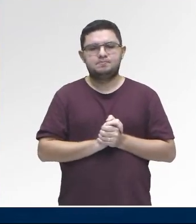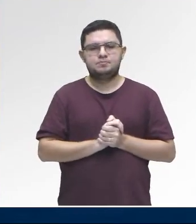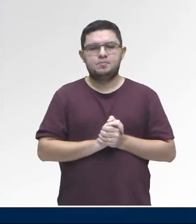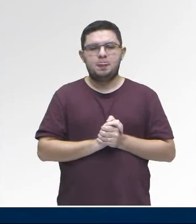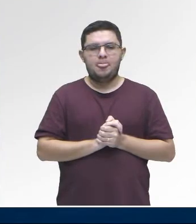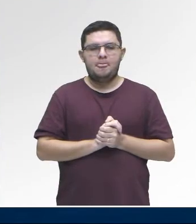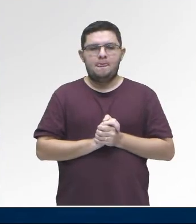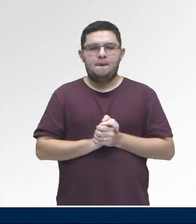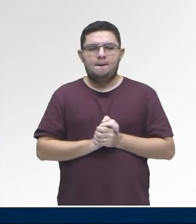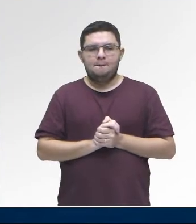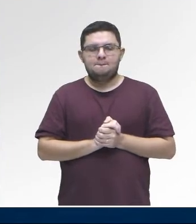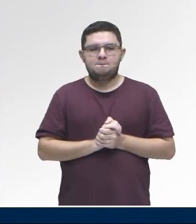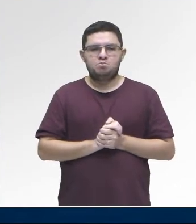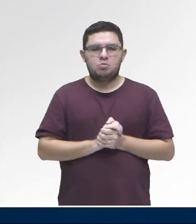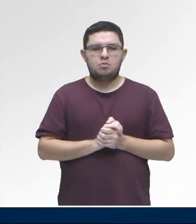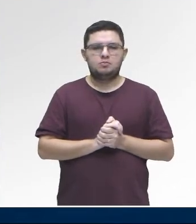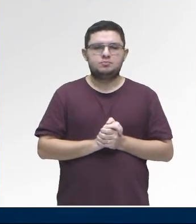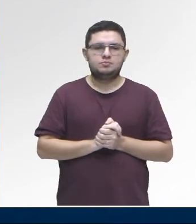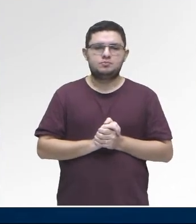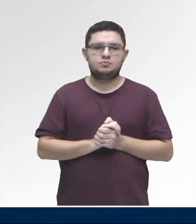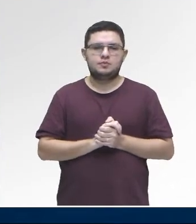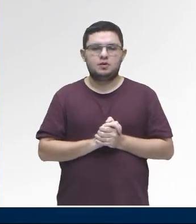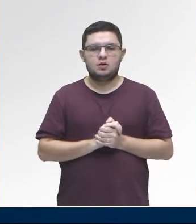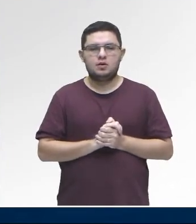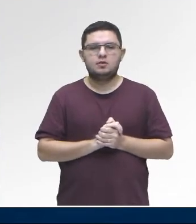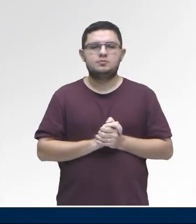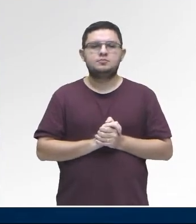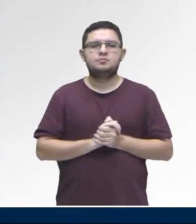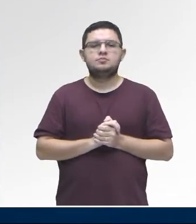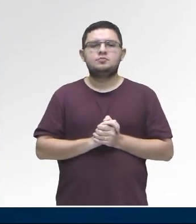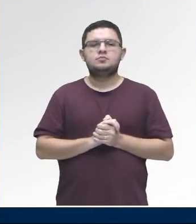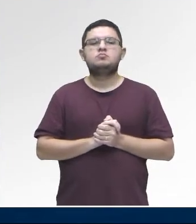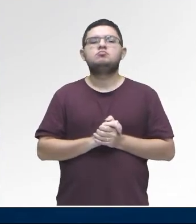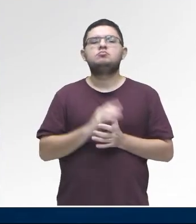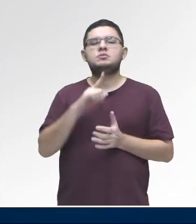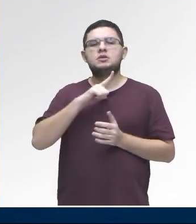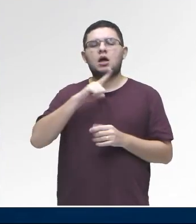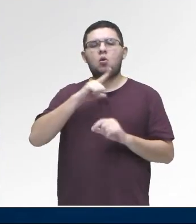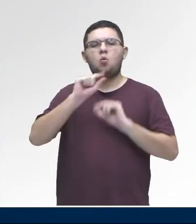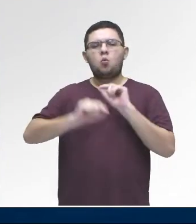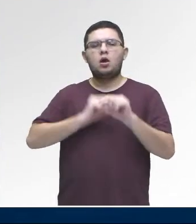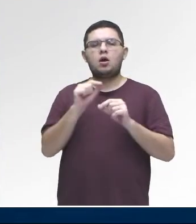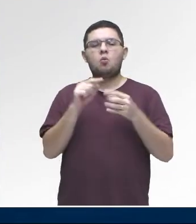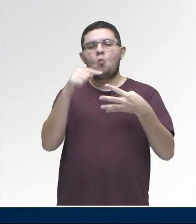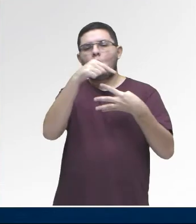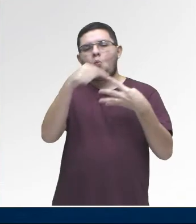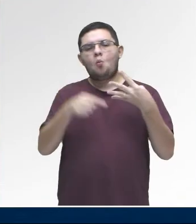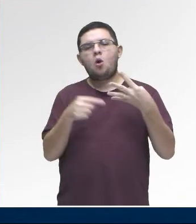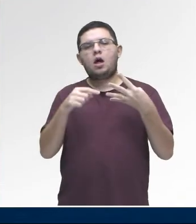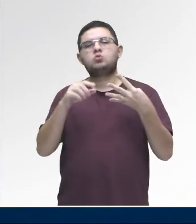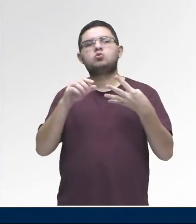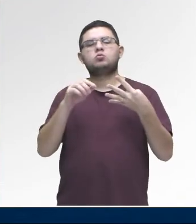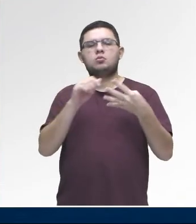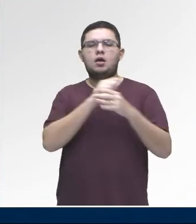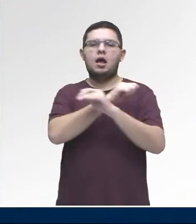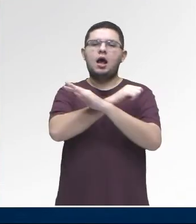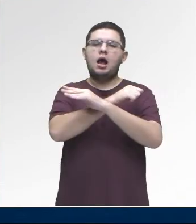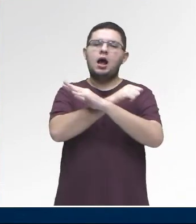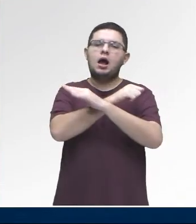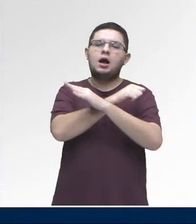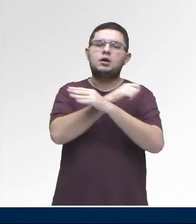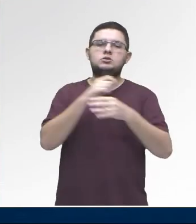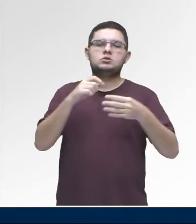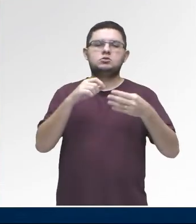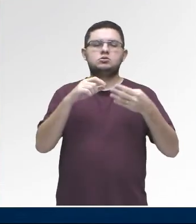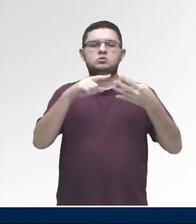questão aqui. Temos 4 ácidos. Cada ácido desse,